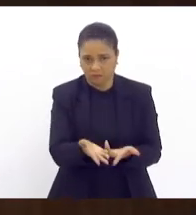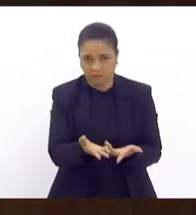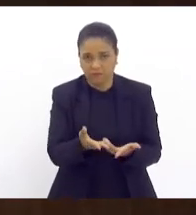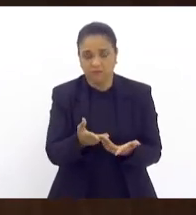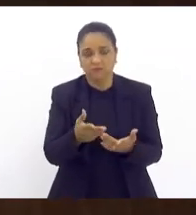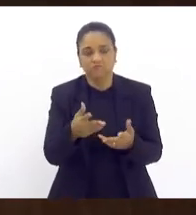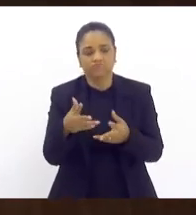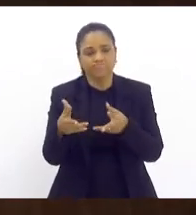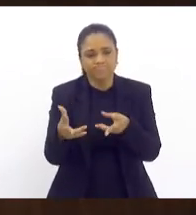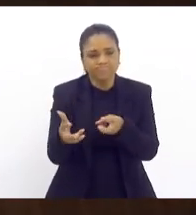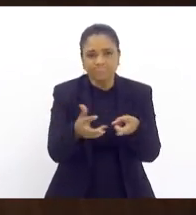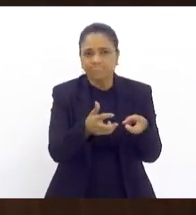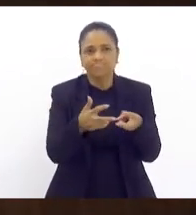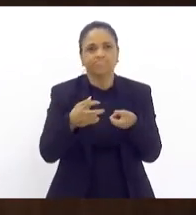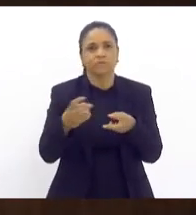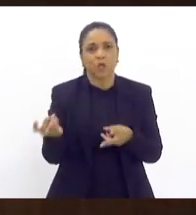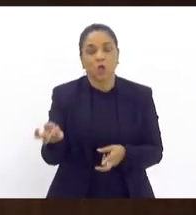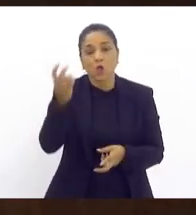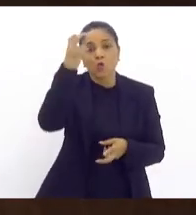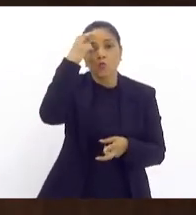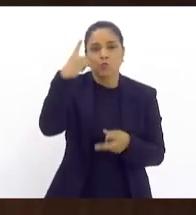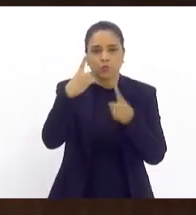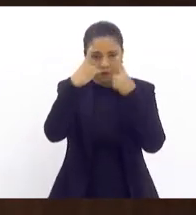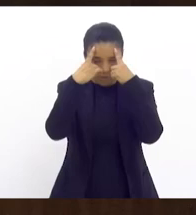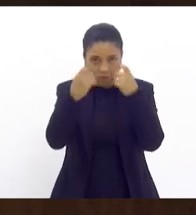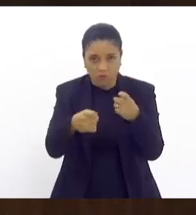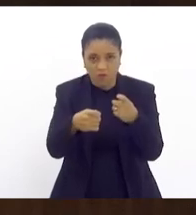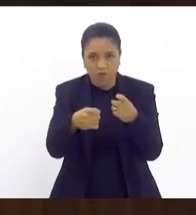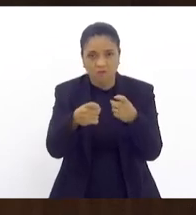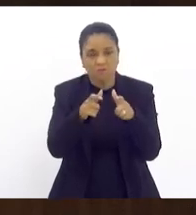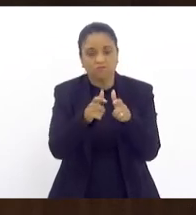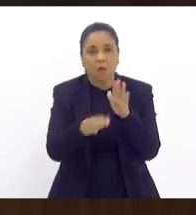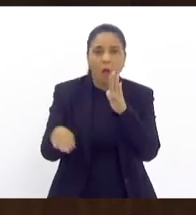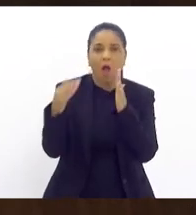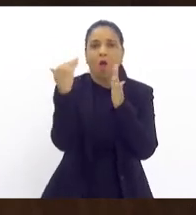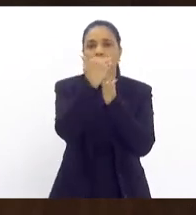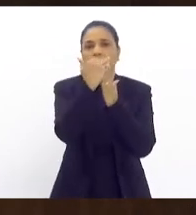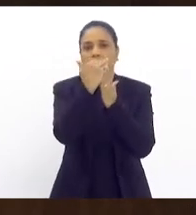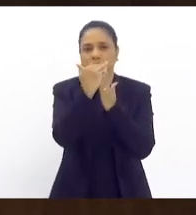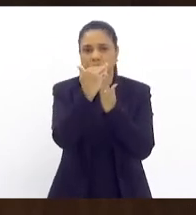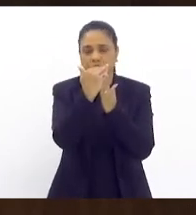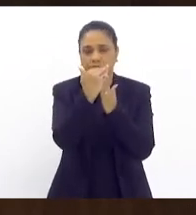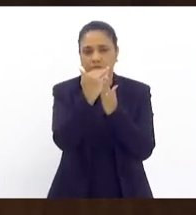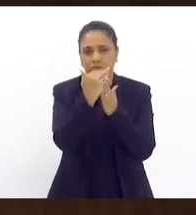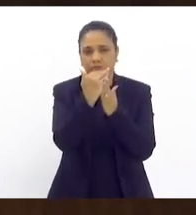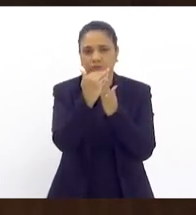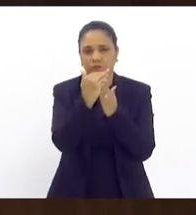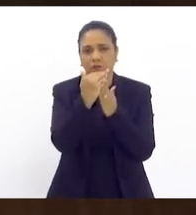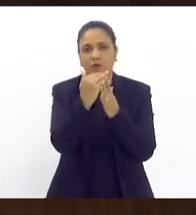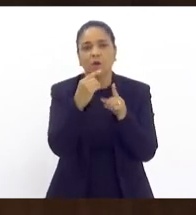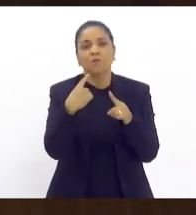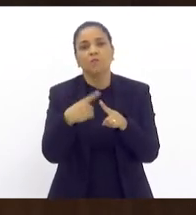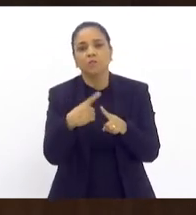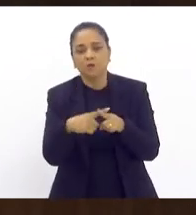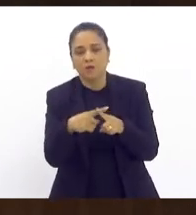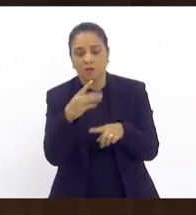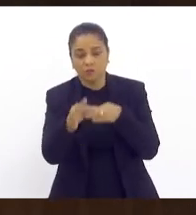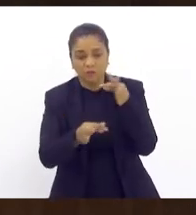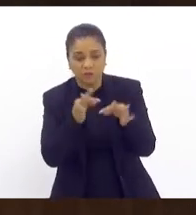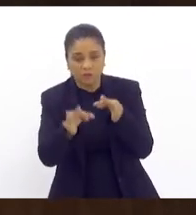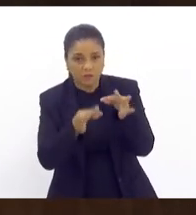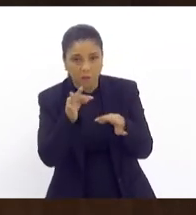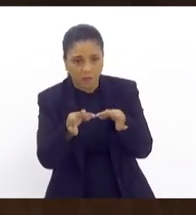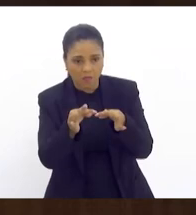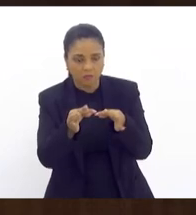de violência com um discurso social autorizando o tratamento dos conflitos pela violência e não pela palavra